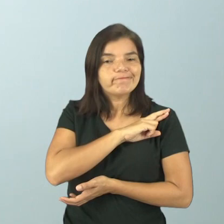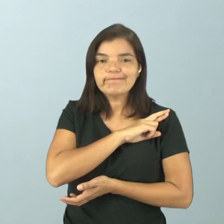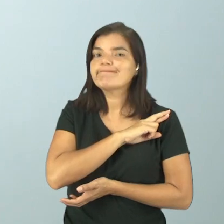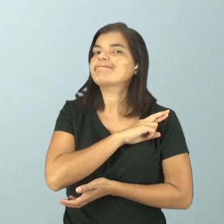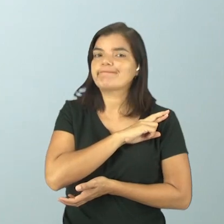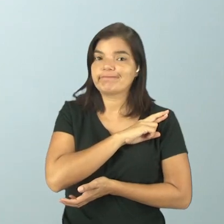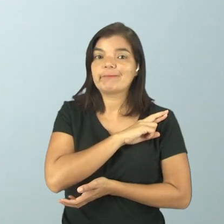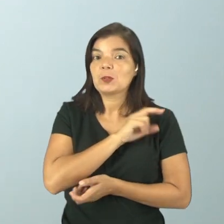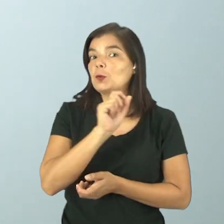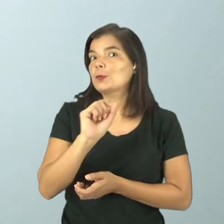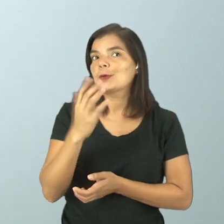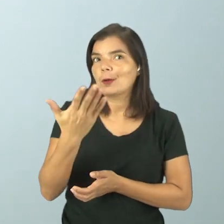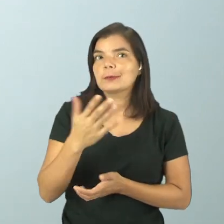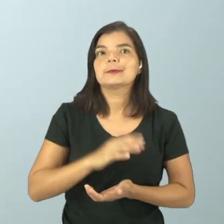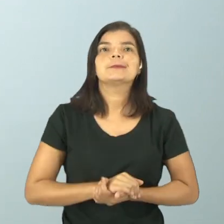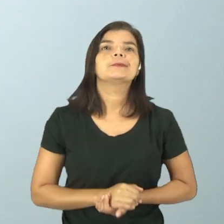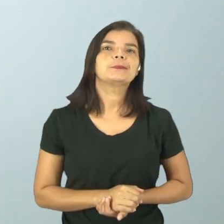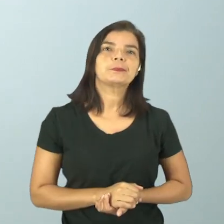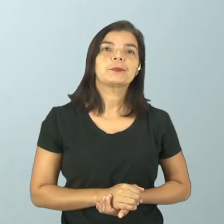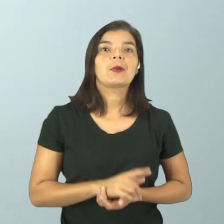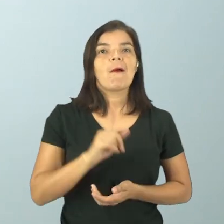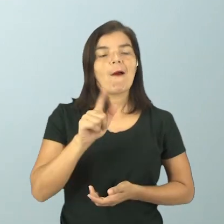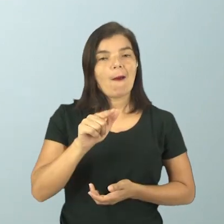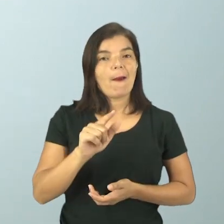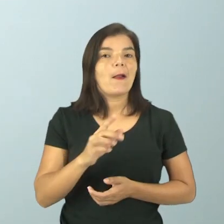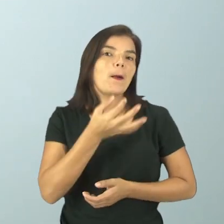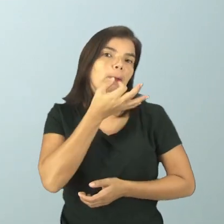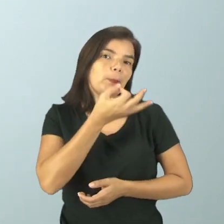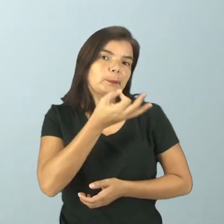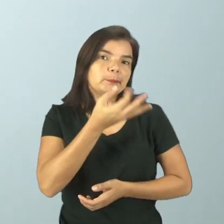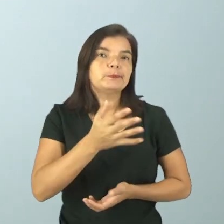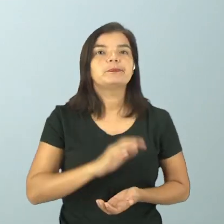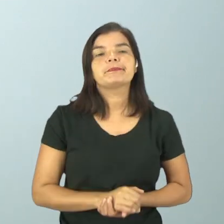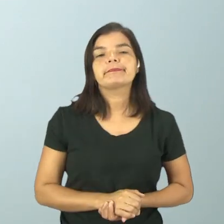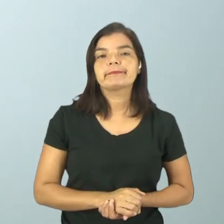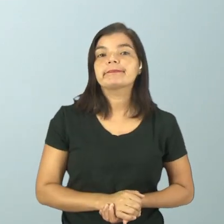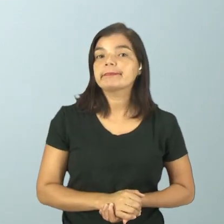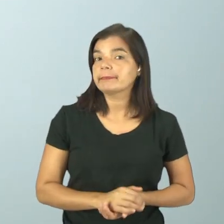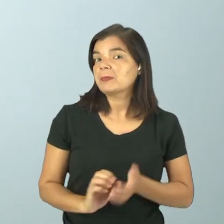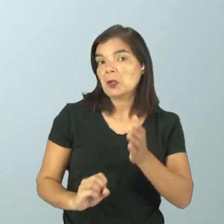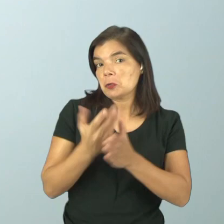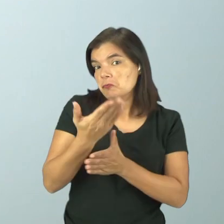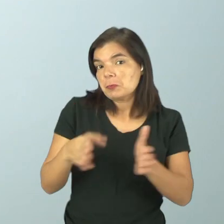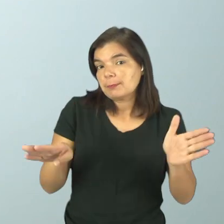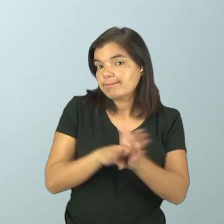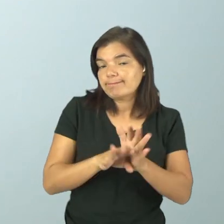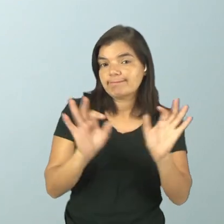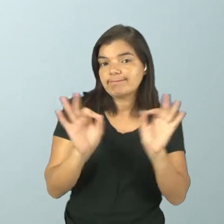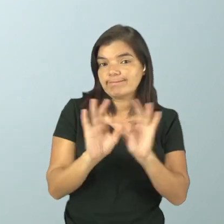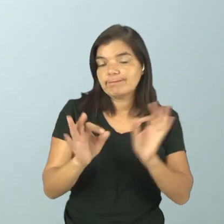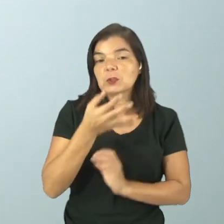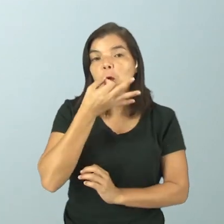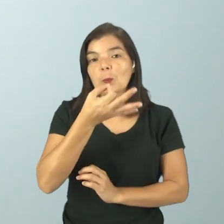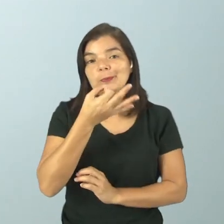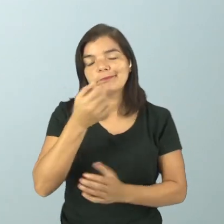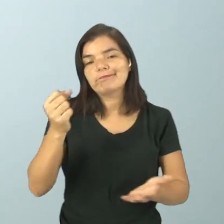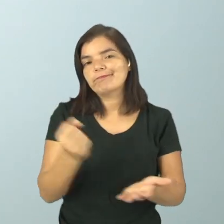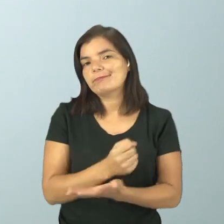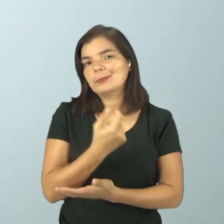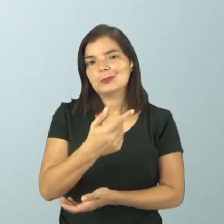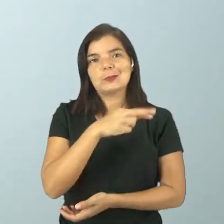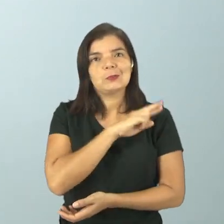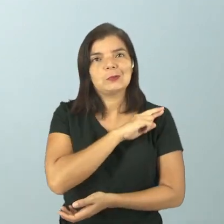condiz com o que aconteceu, não é? É uma opinião. O fato é, ele não chegou. E a opinião? Poxa, ele